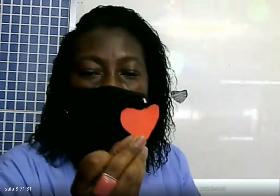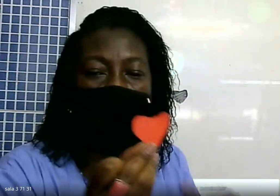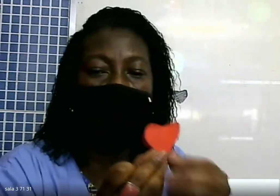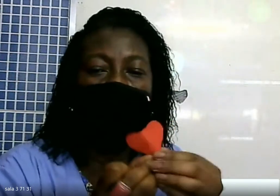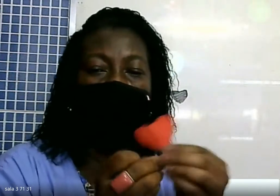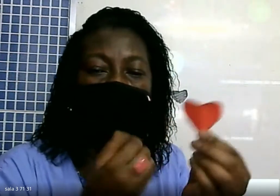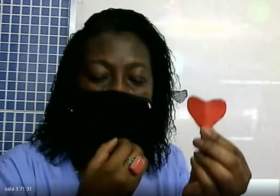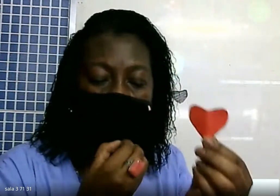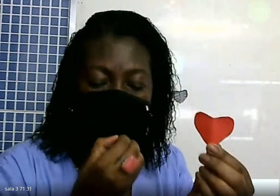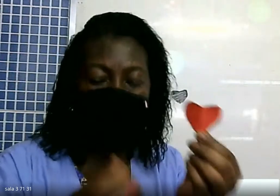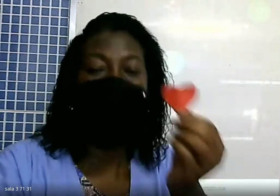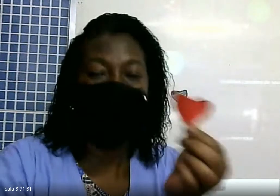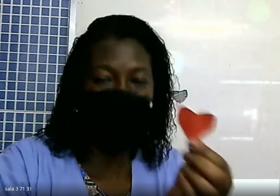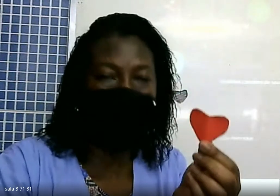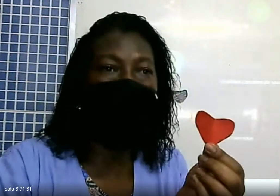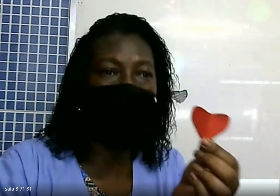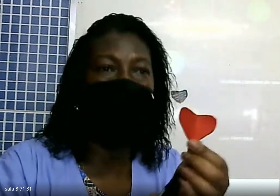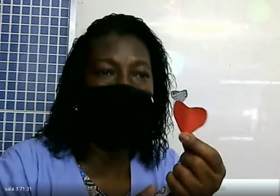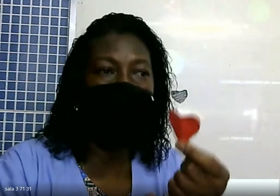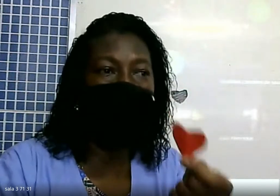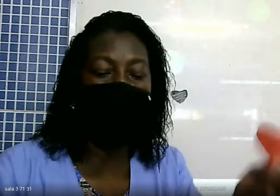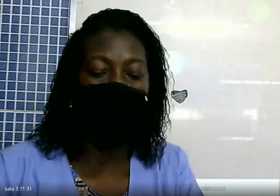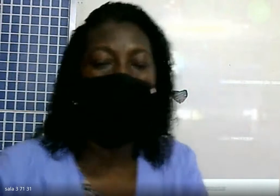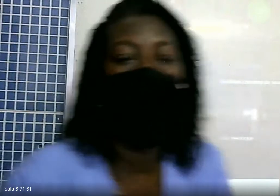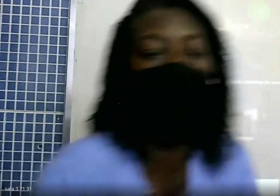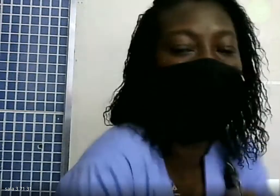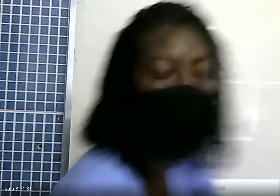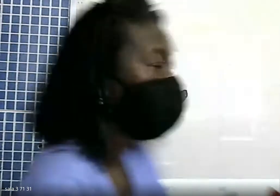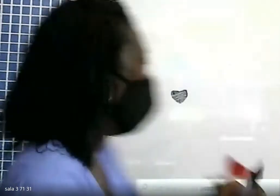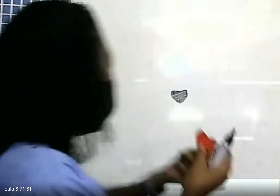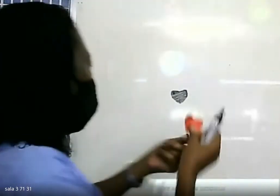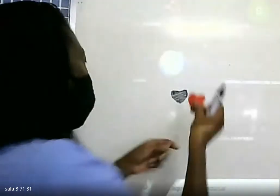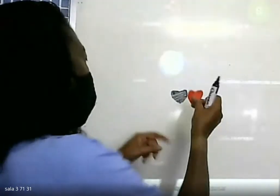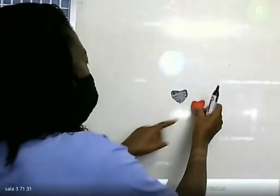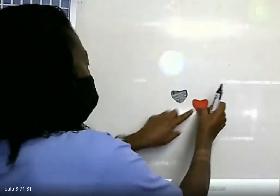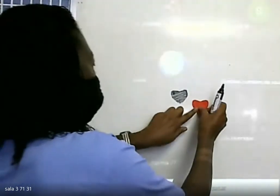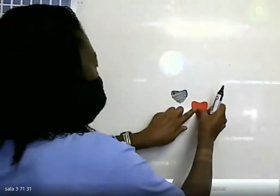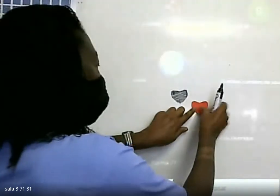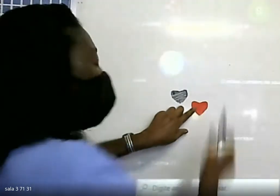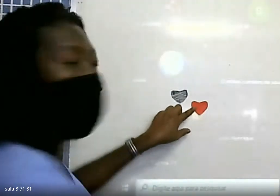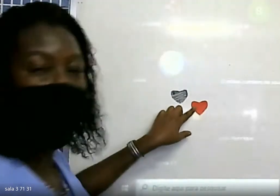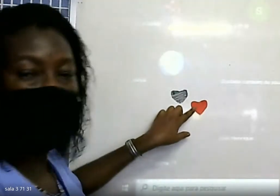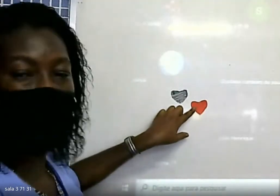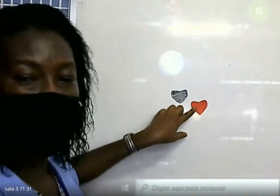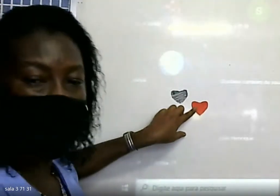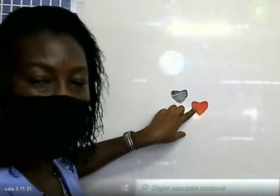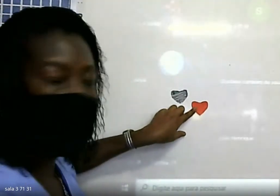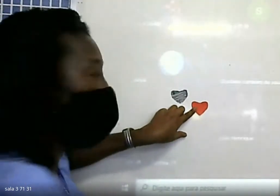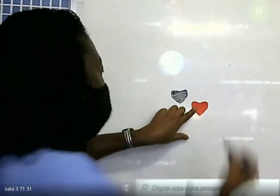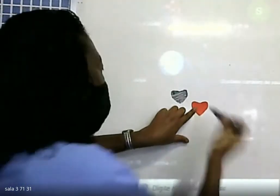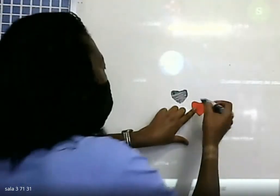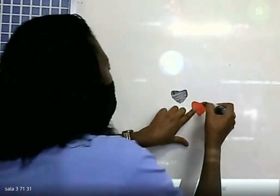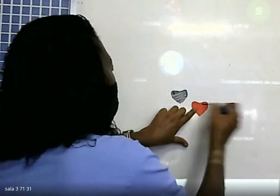sobrou isso aqui. O que eu faço com isso aqui? Você pode fazer um trabalho com ele também. Ó, olha que legal. Eu pego o coração